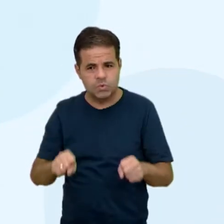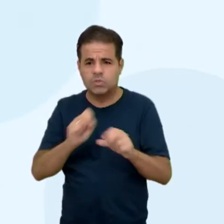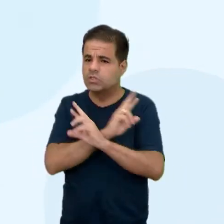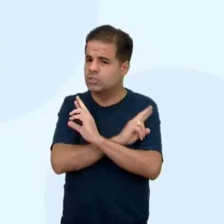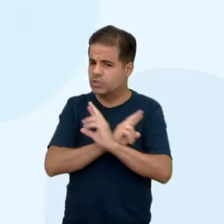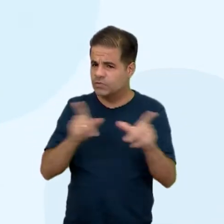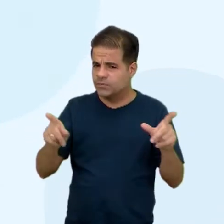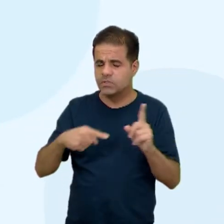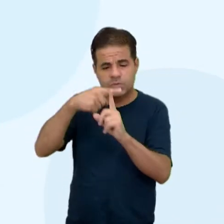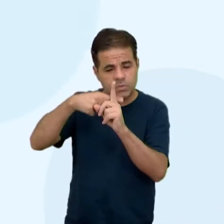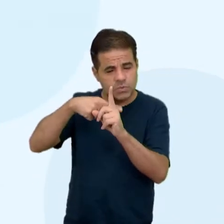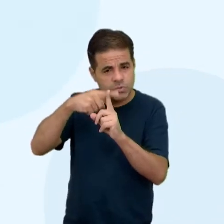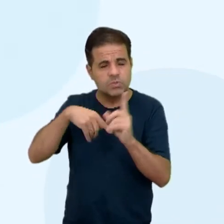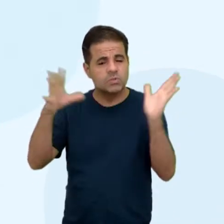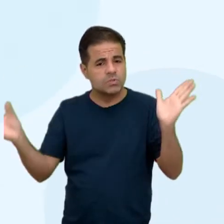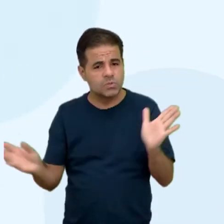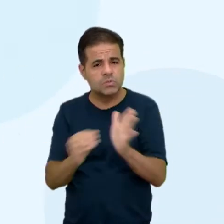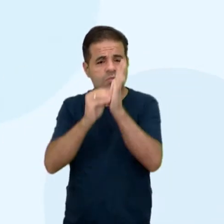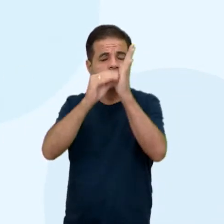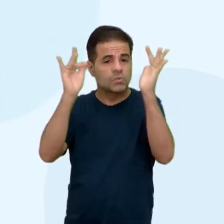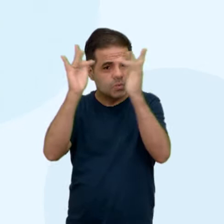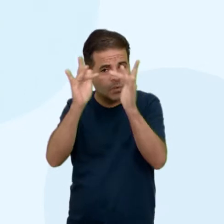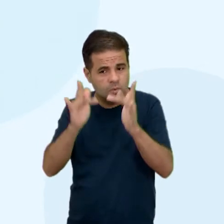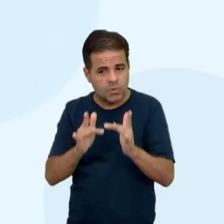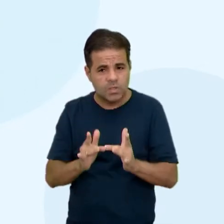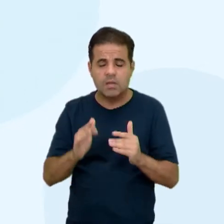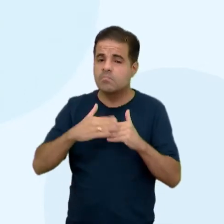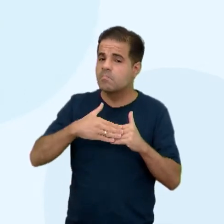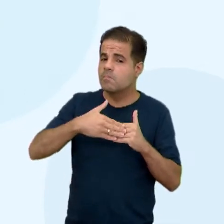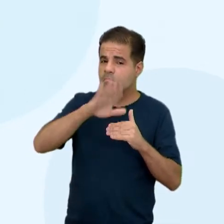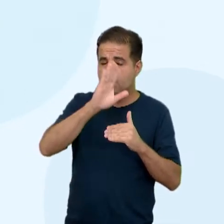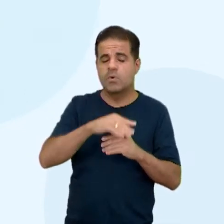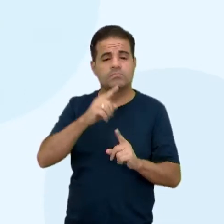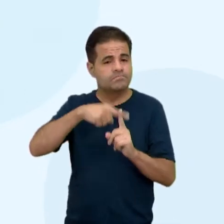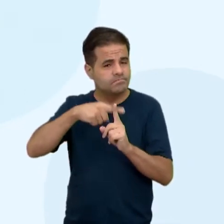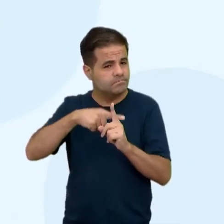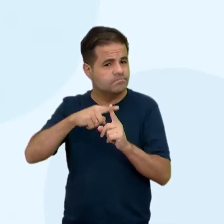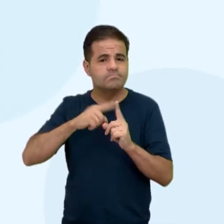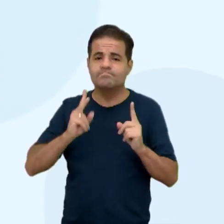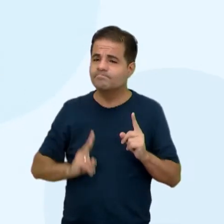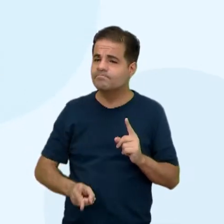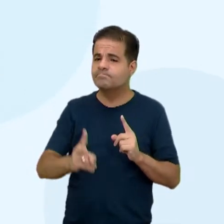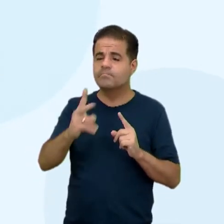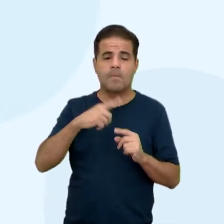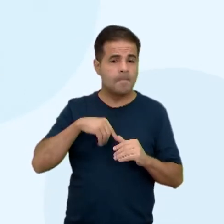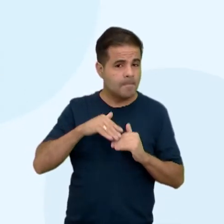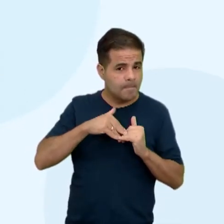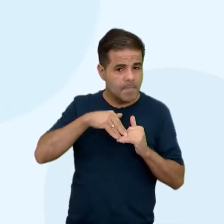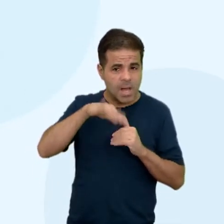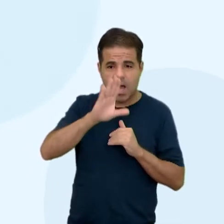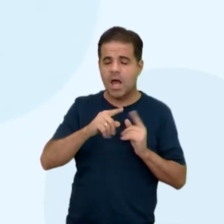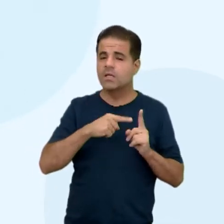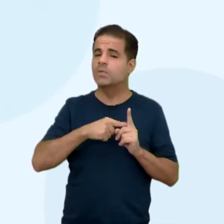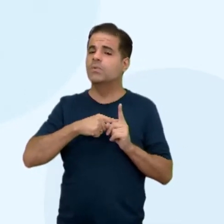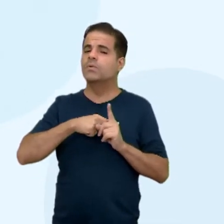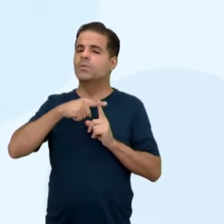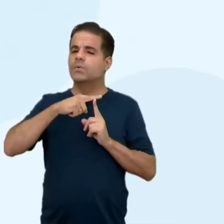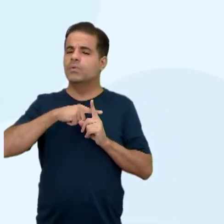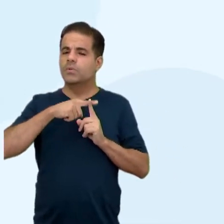diferentes temperaturas são postos em contato, o de maior temperatura é sempre assim, ó. Quem tem maior